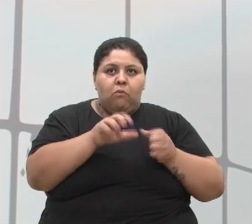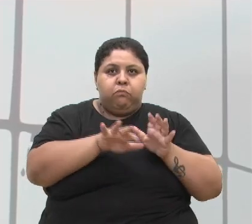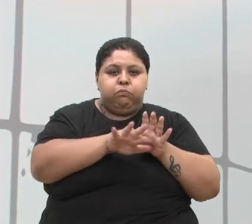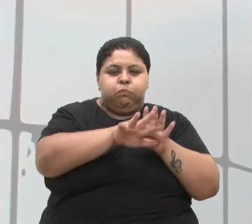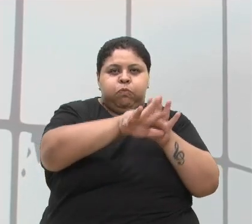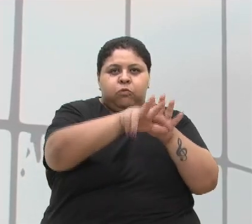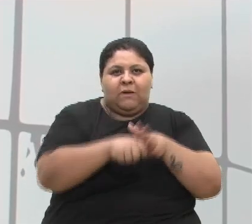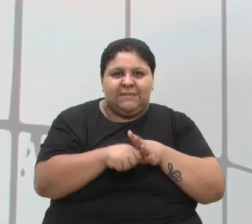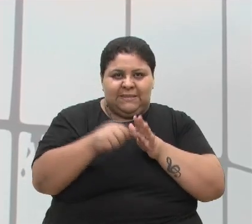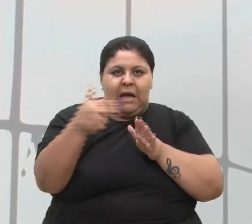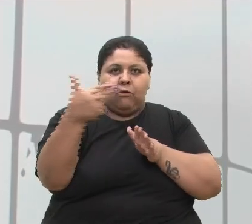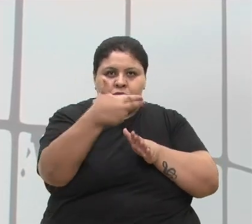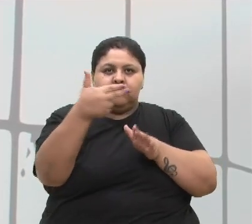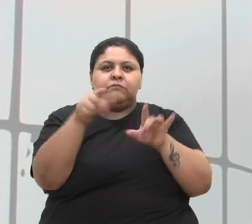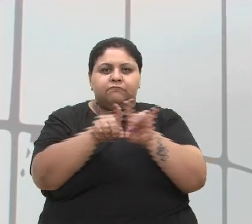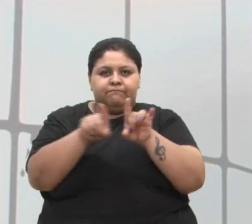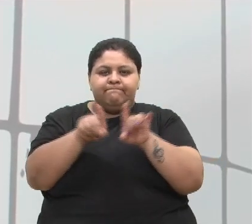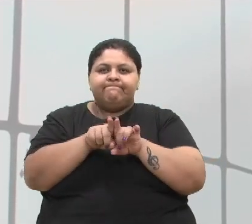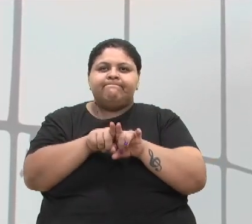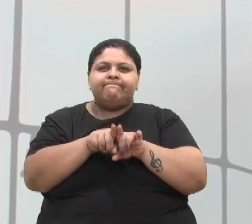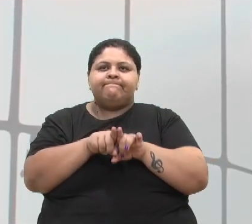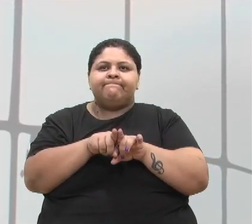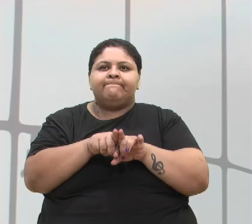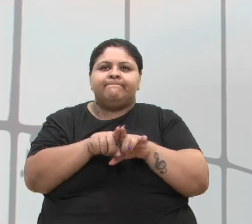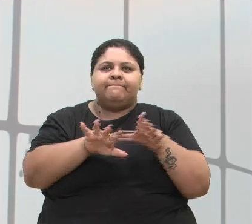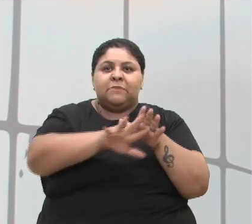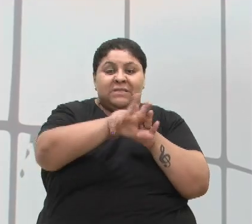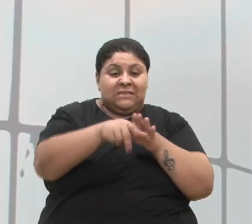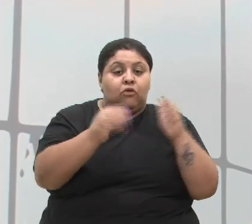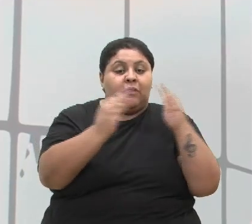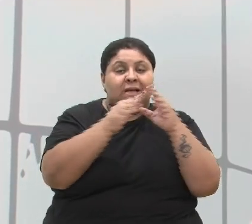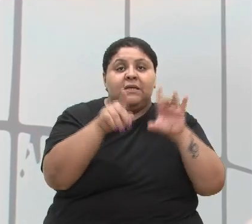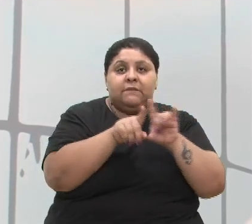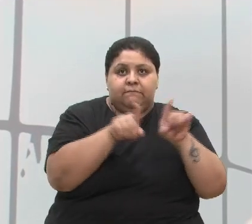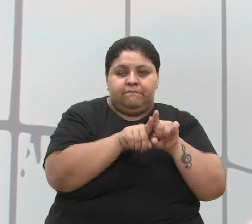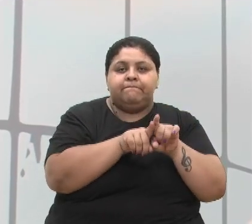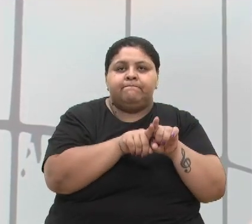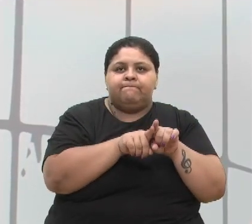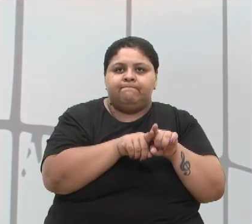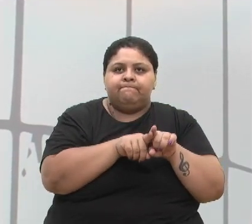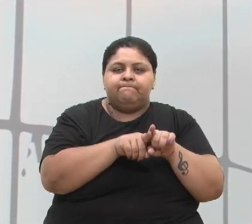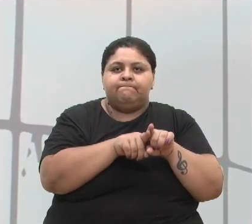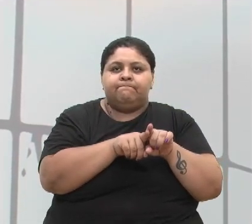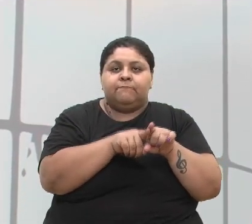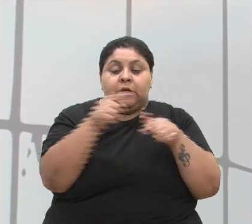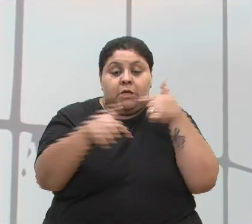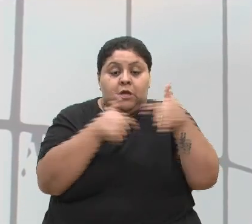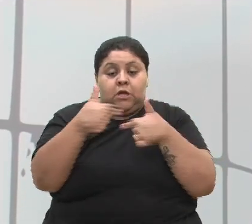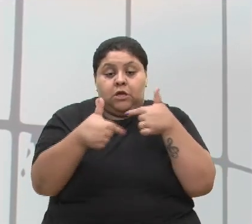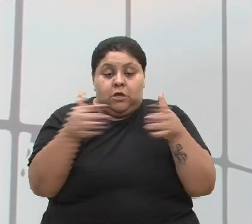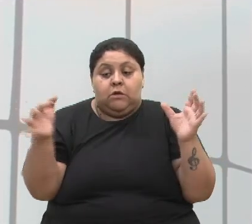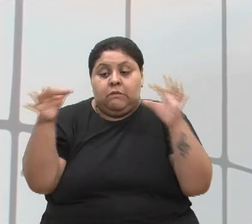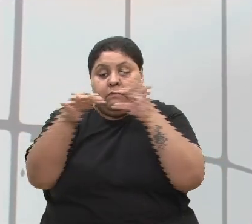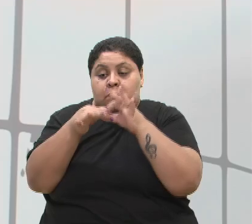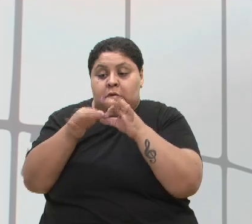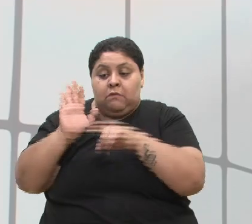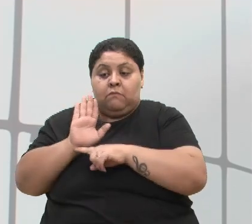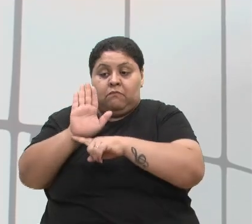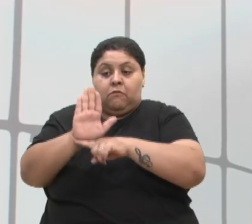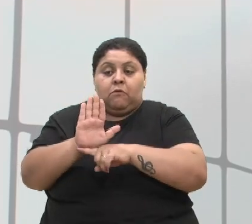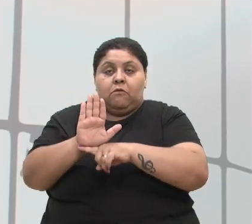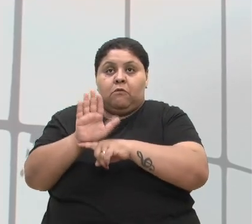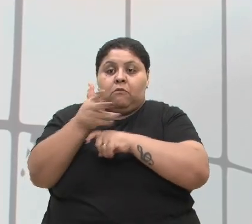mão armada também, e assalto vamos dizer, a residências. Este trabalho integrado ele possibilita que as